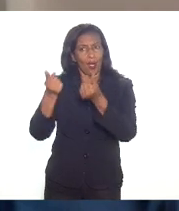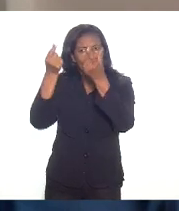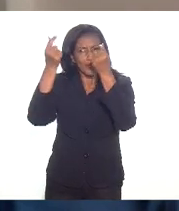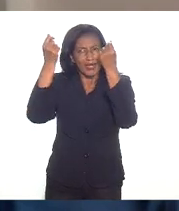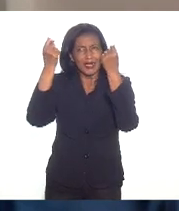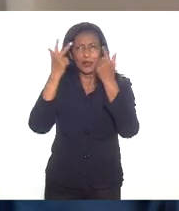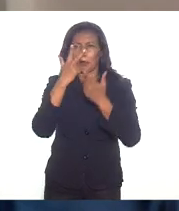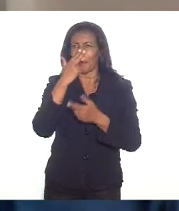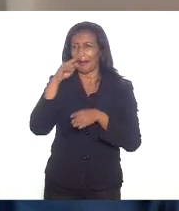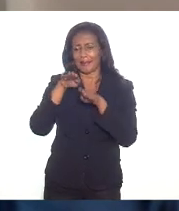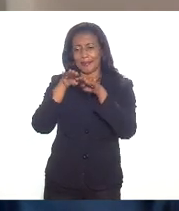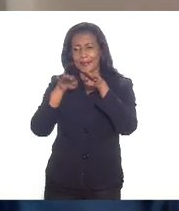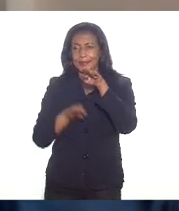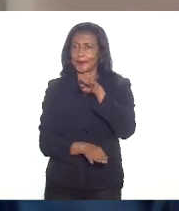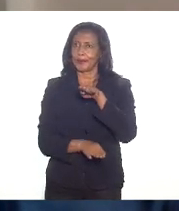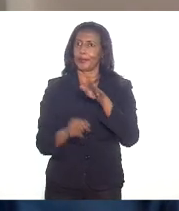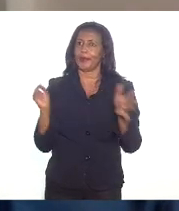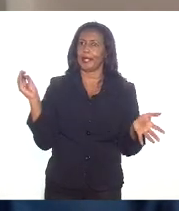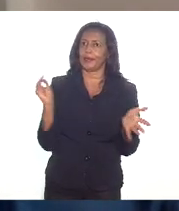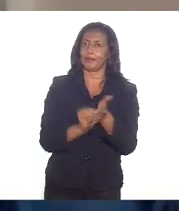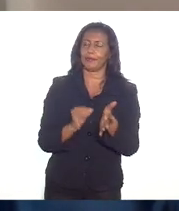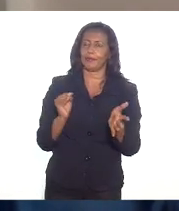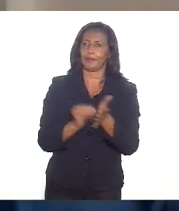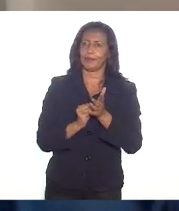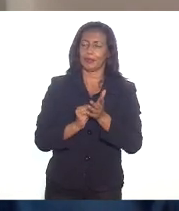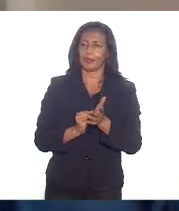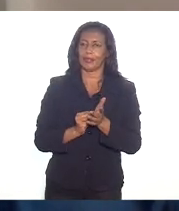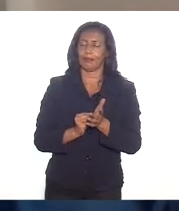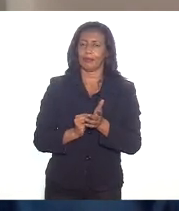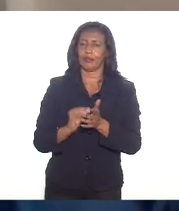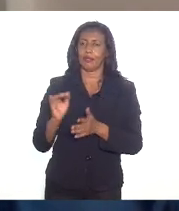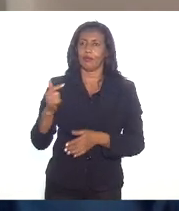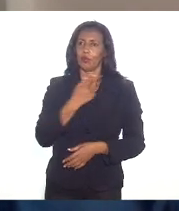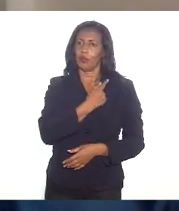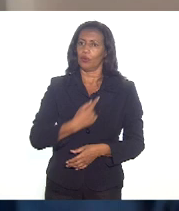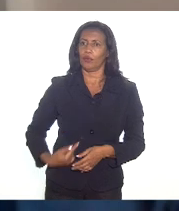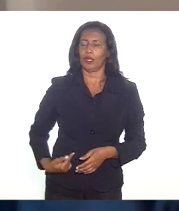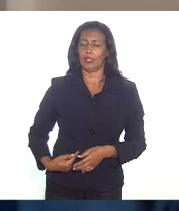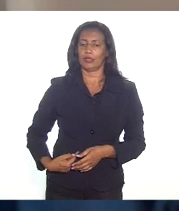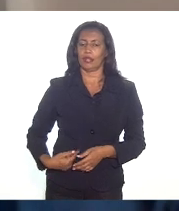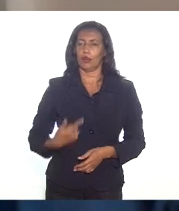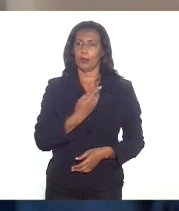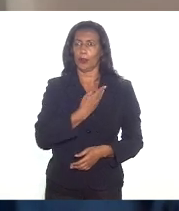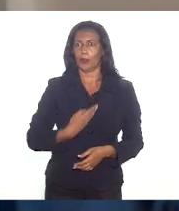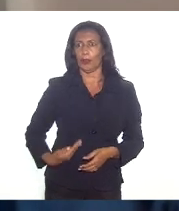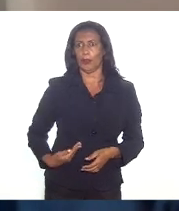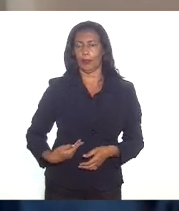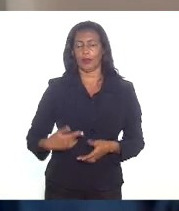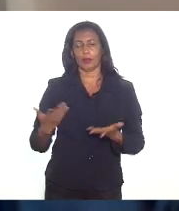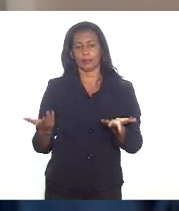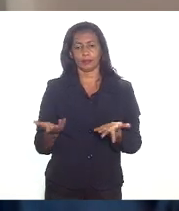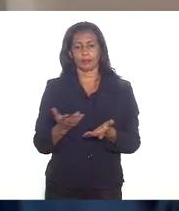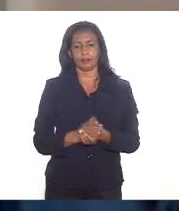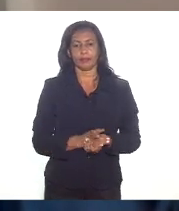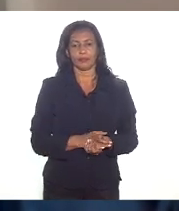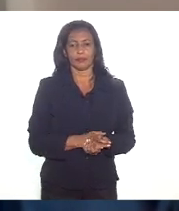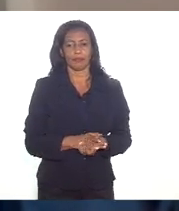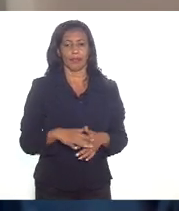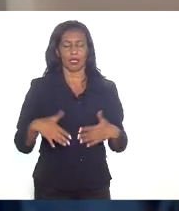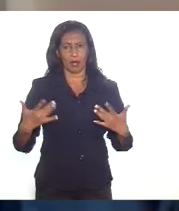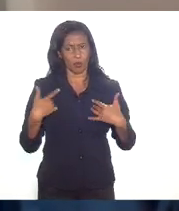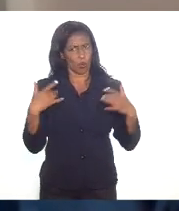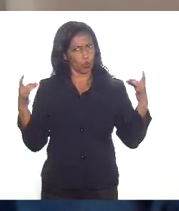que igualdades, e sempre uma coordenação pública ela é absolutamente decisivo. Então, é isso,